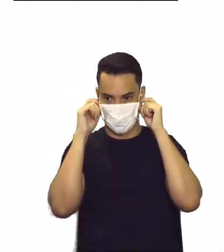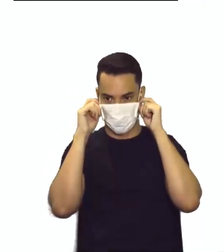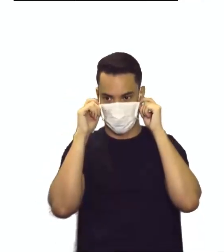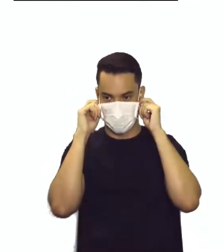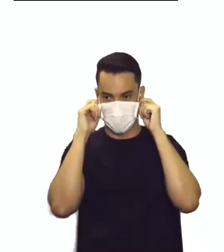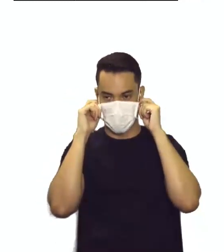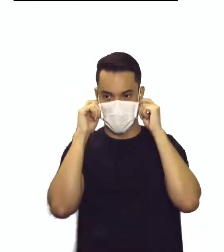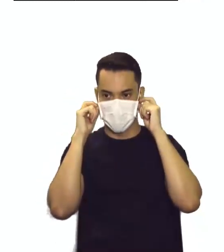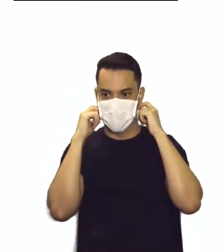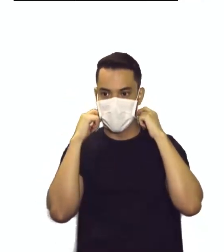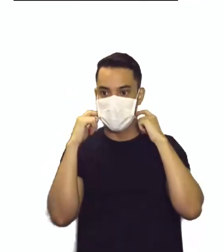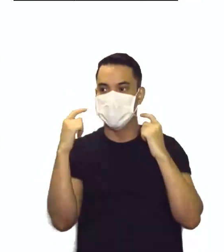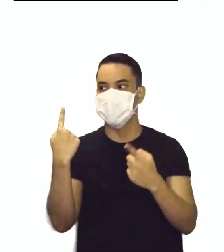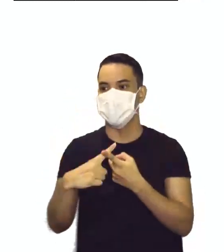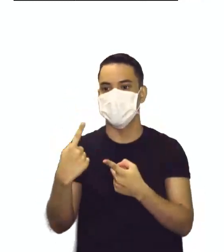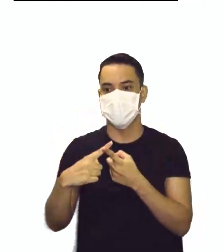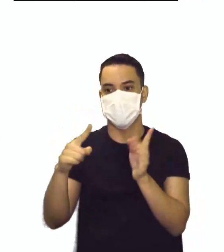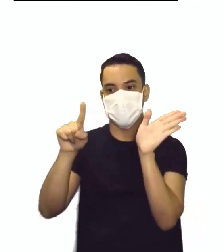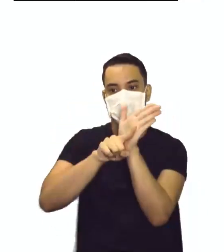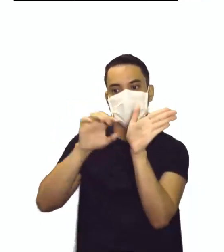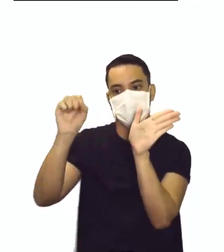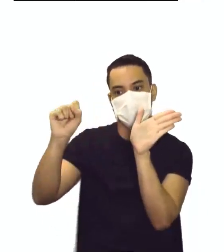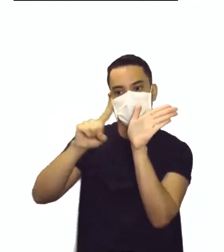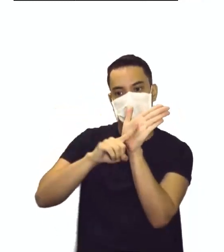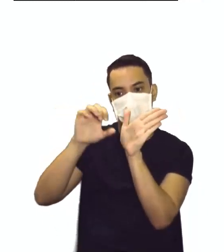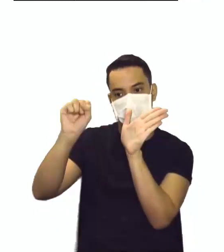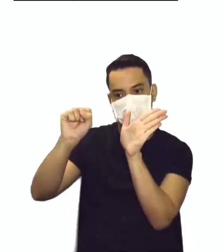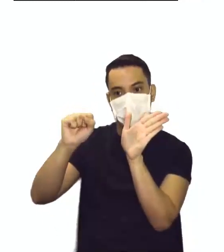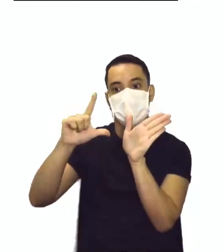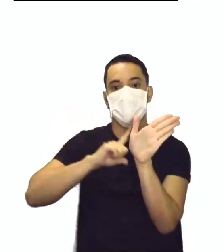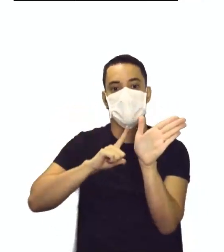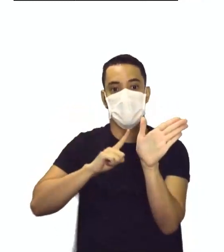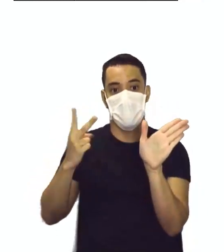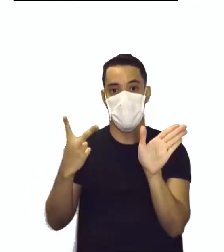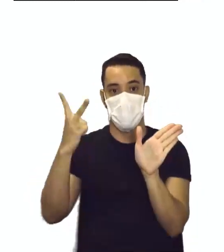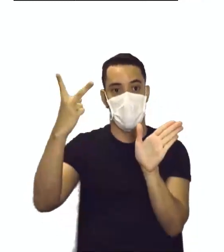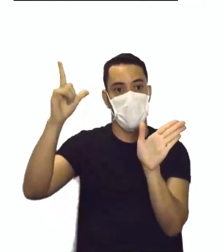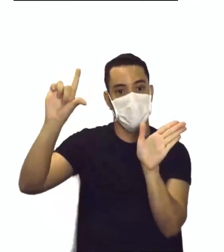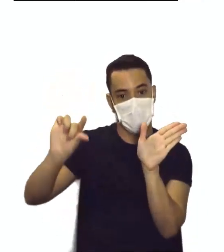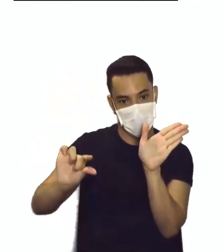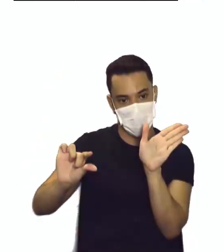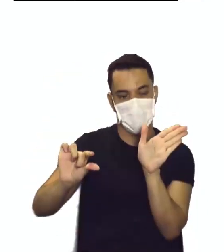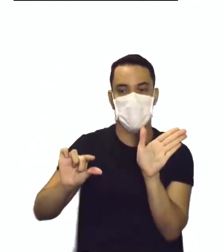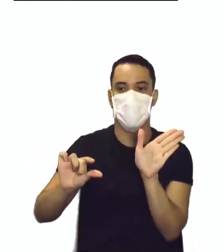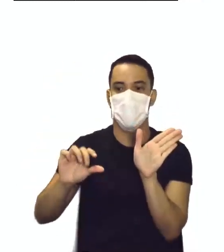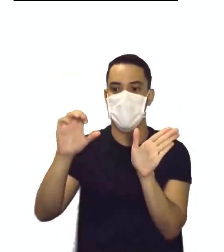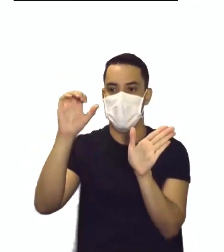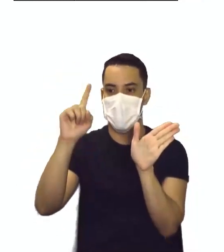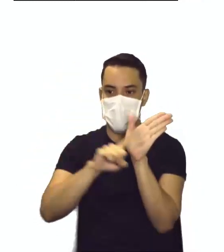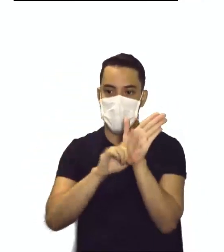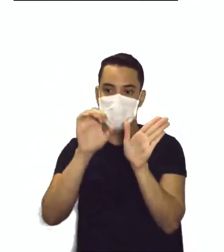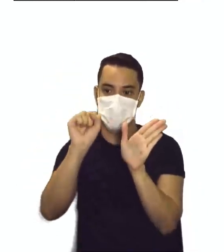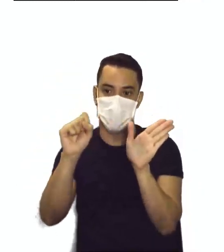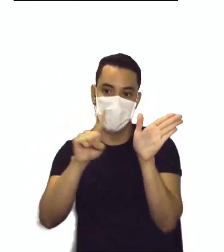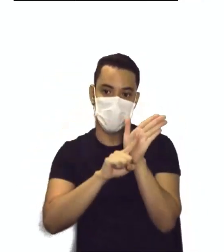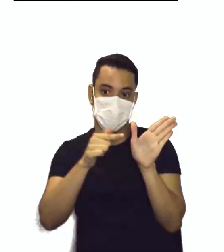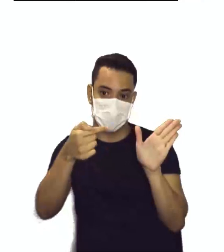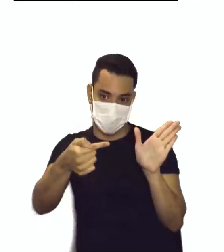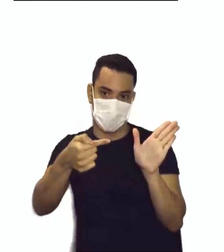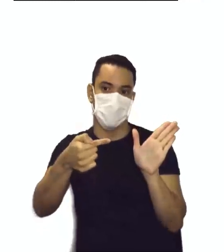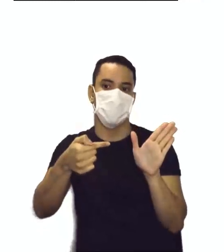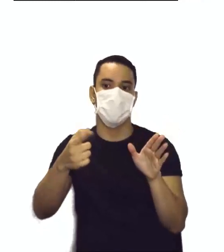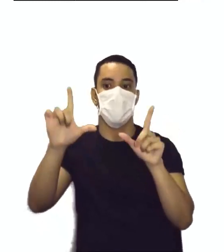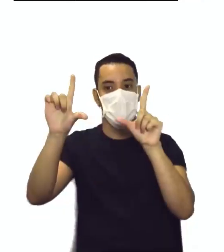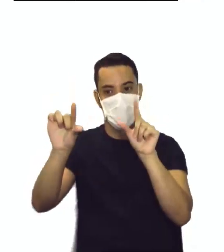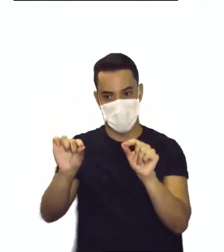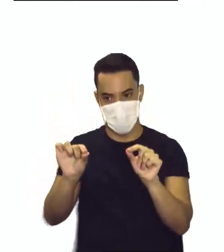o expoente aqui, ó, menor esse valor. Então, menos 8 é menor que menos 7. Menos 9 é menor que